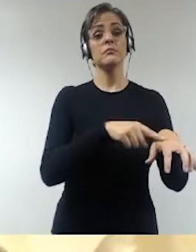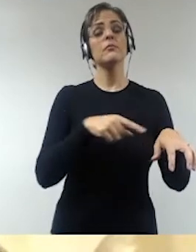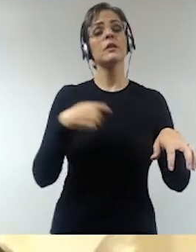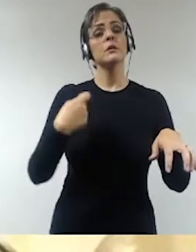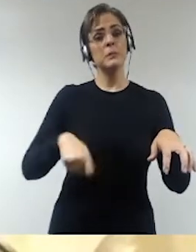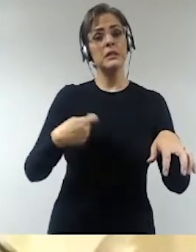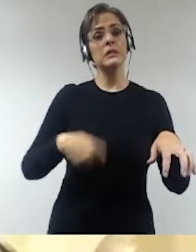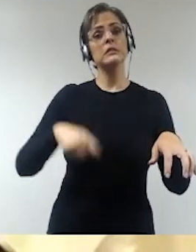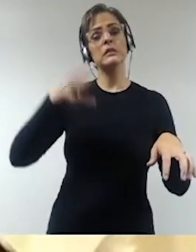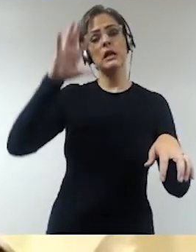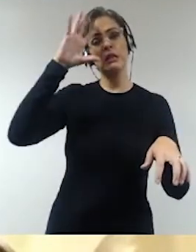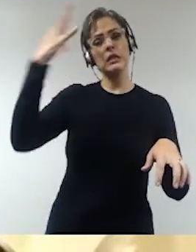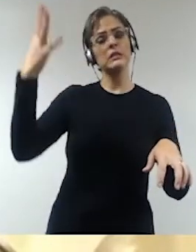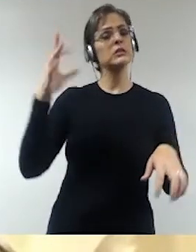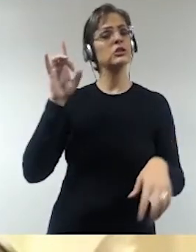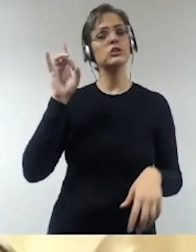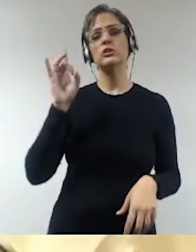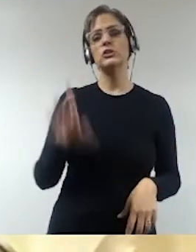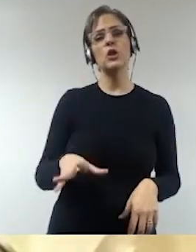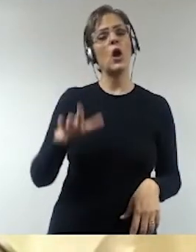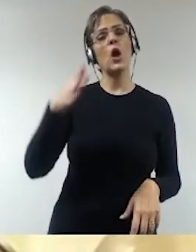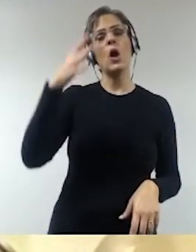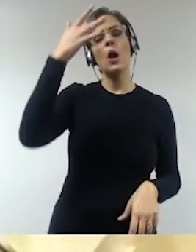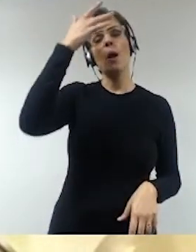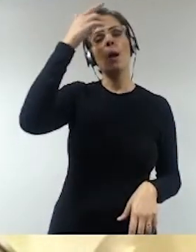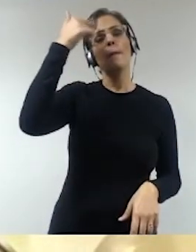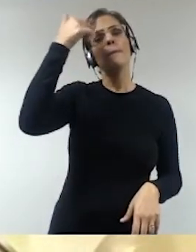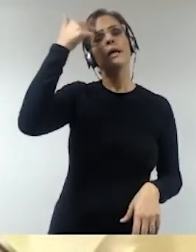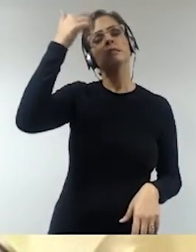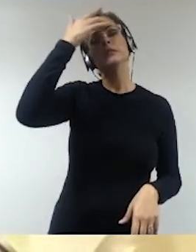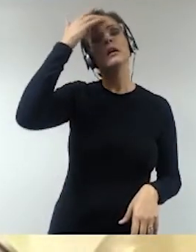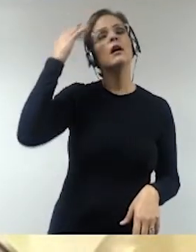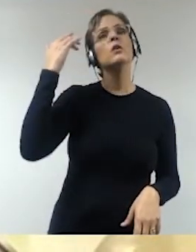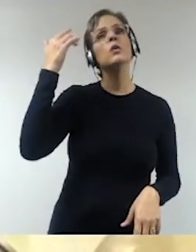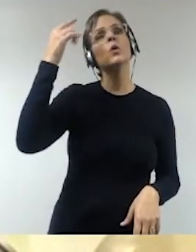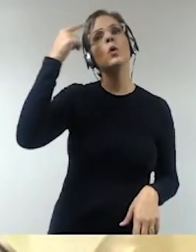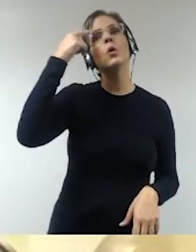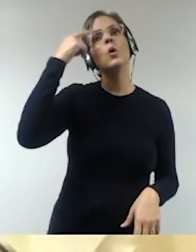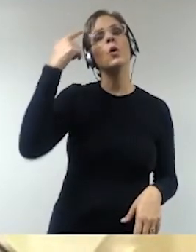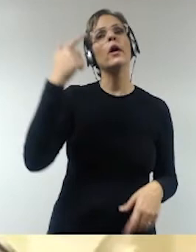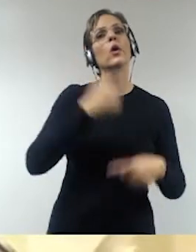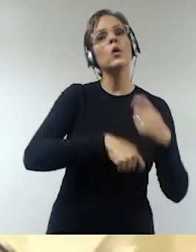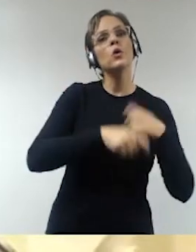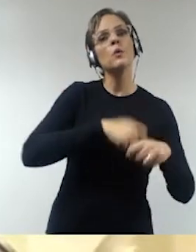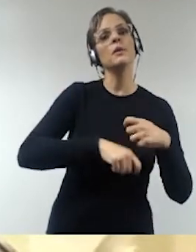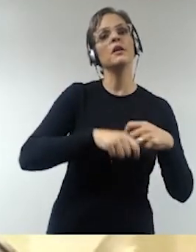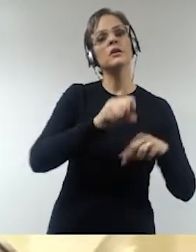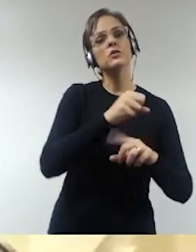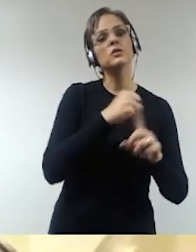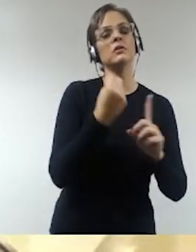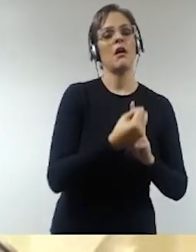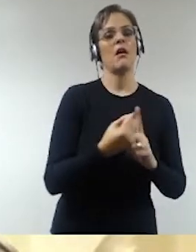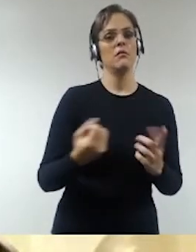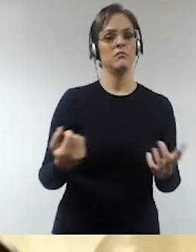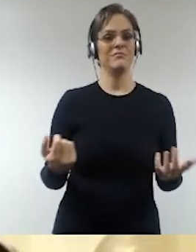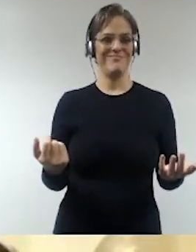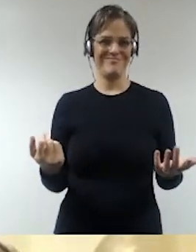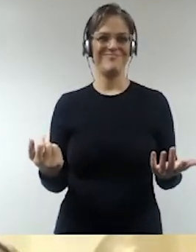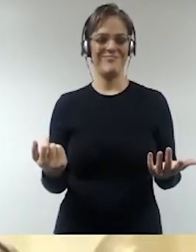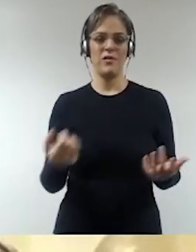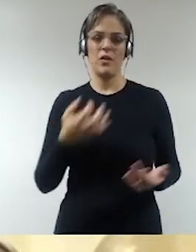decidir apenas levando em consideração os aspectos econômicos e sociais. Isso foi até